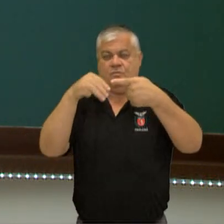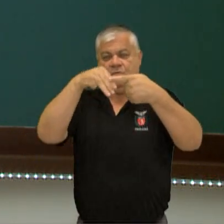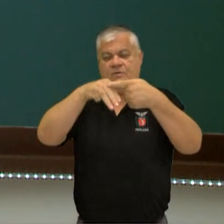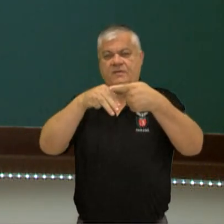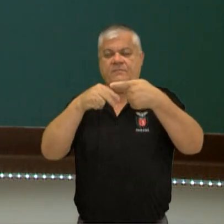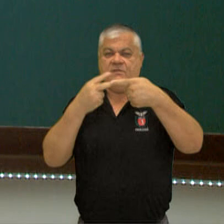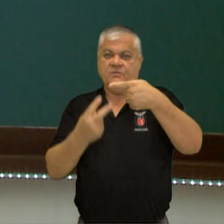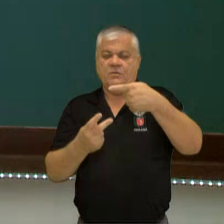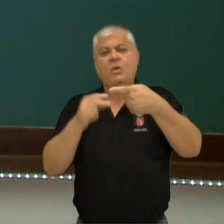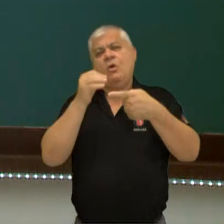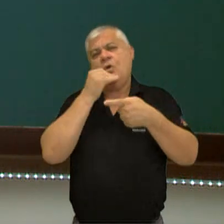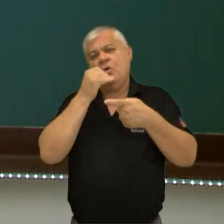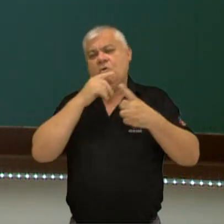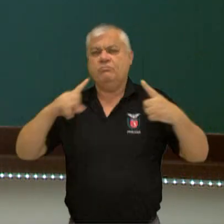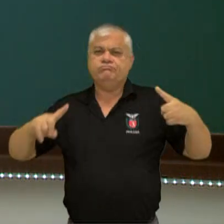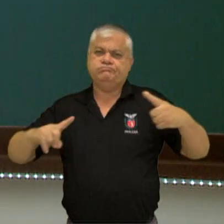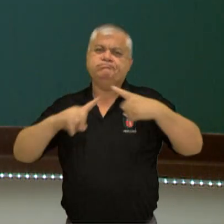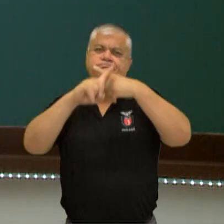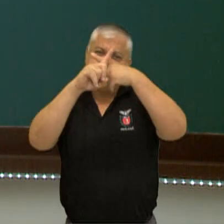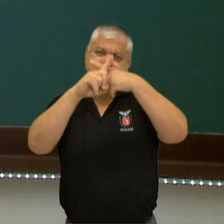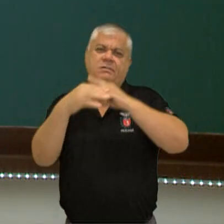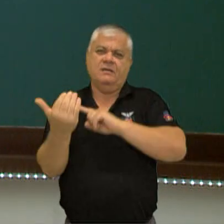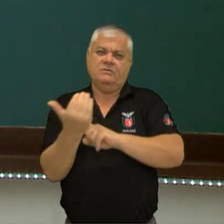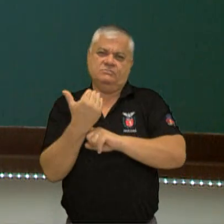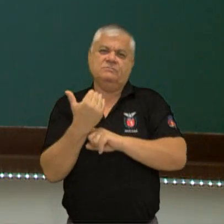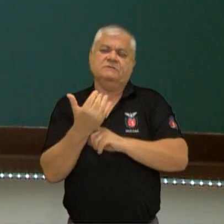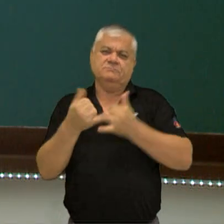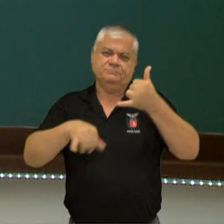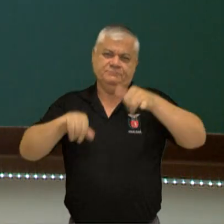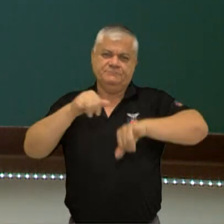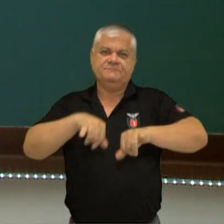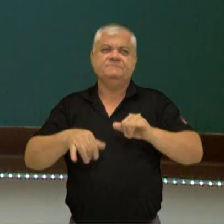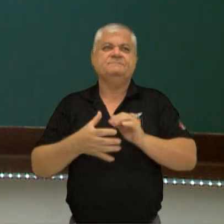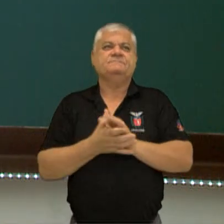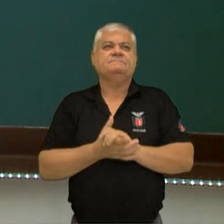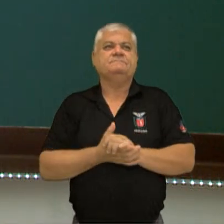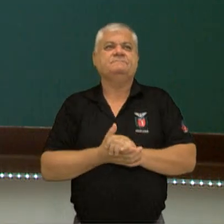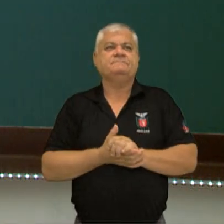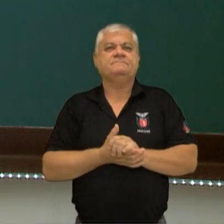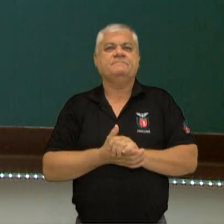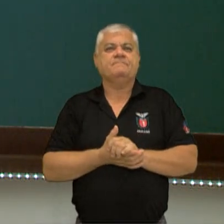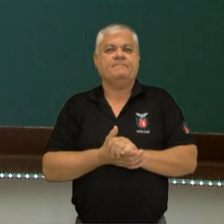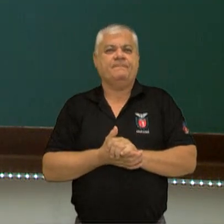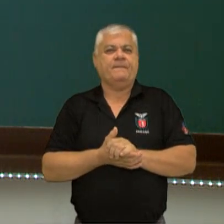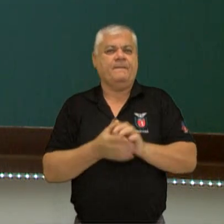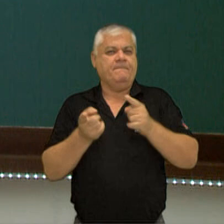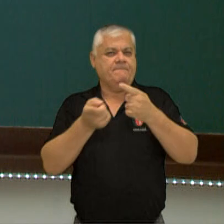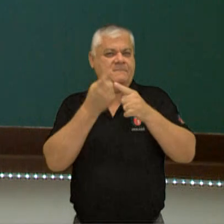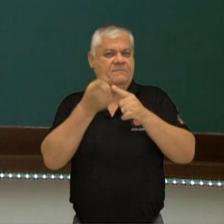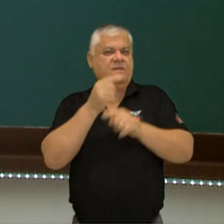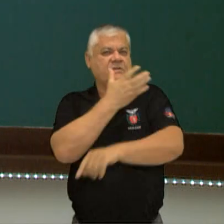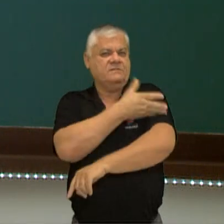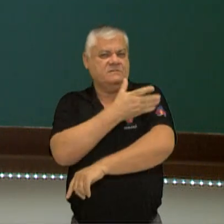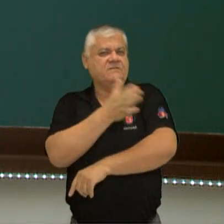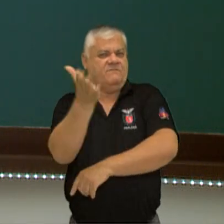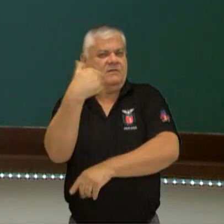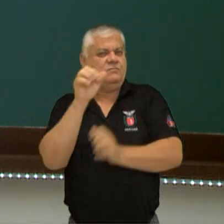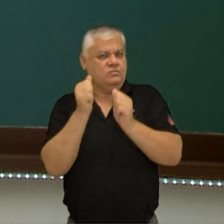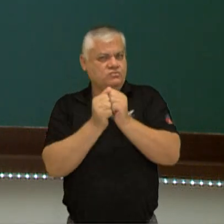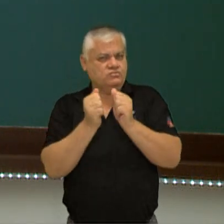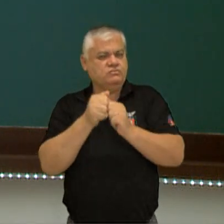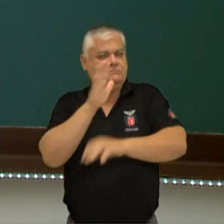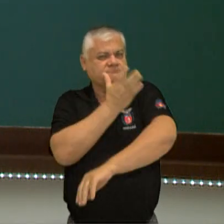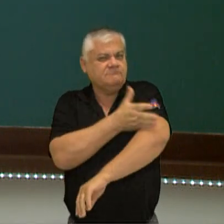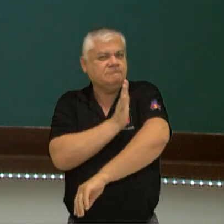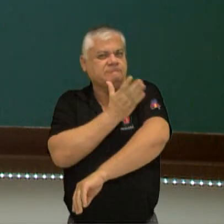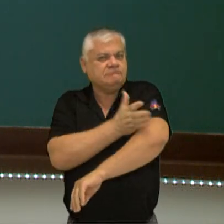3, que sempre salva a gente nos nossos cálculos de química. Vamos resolver um exercício junto para praticar